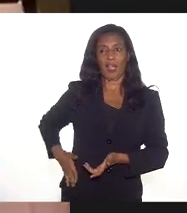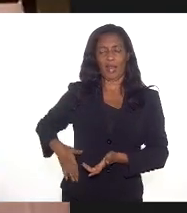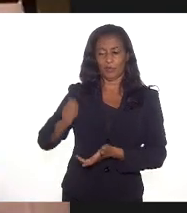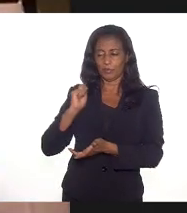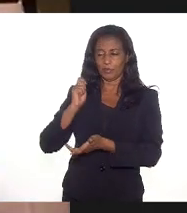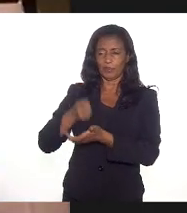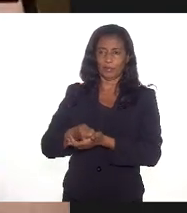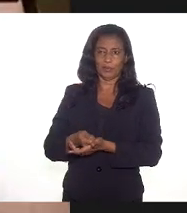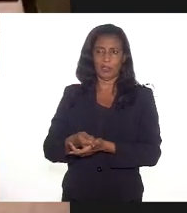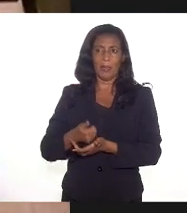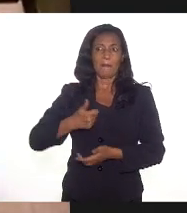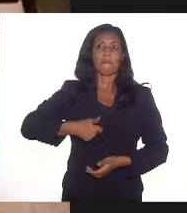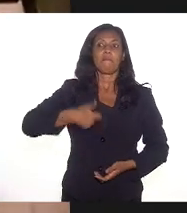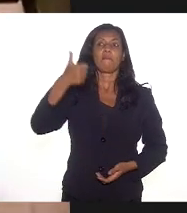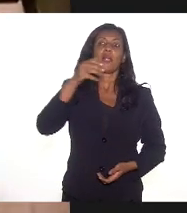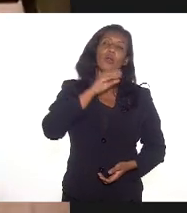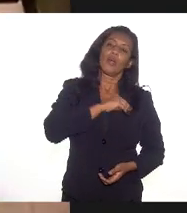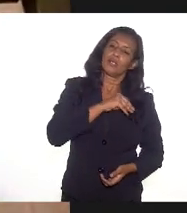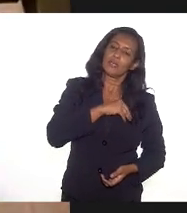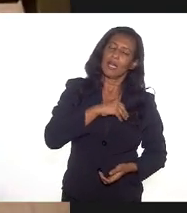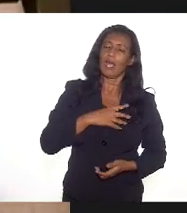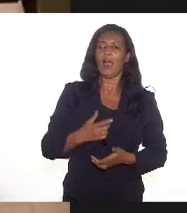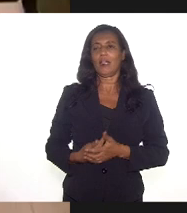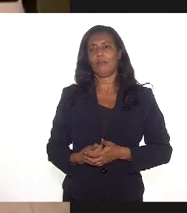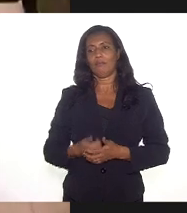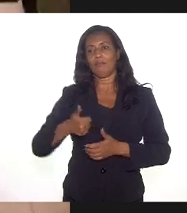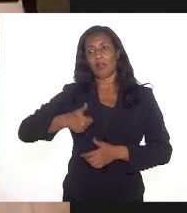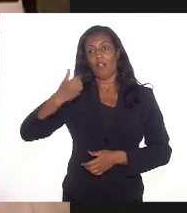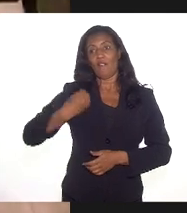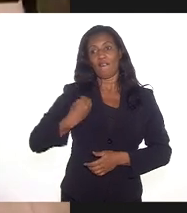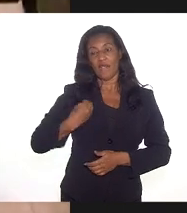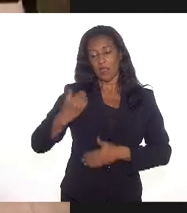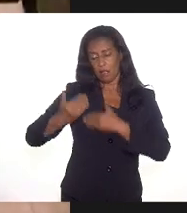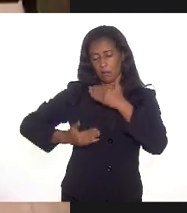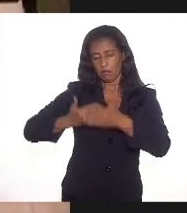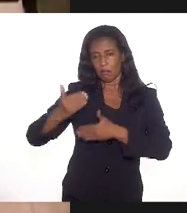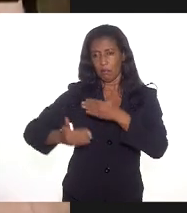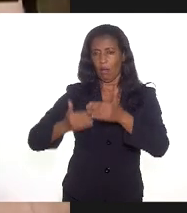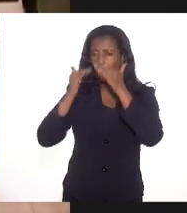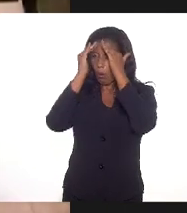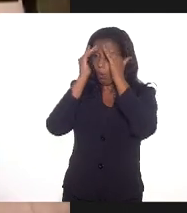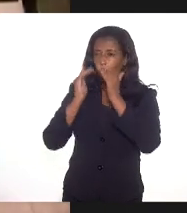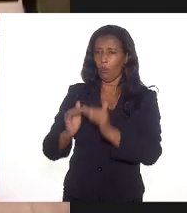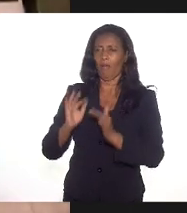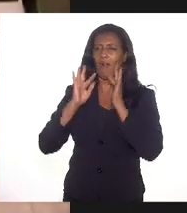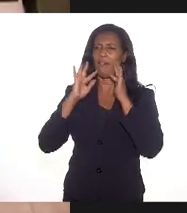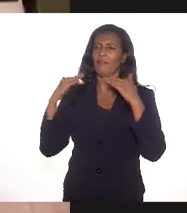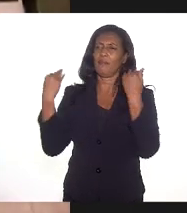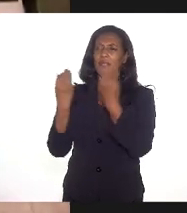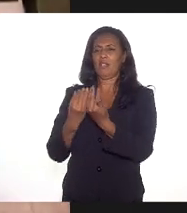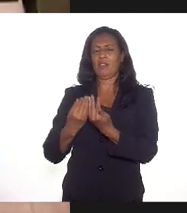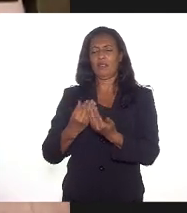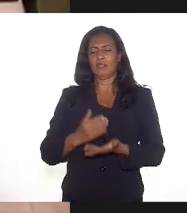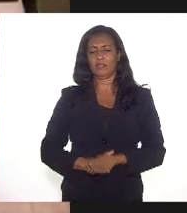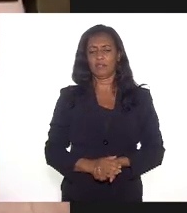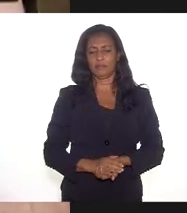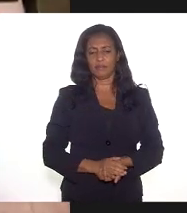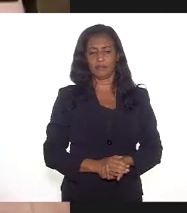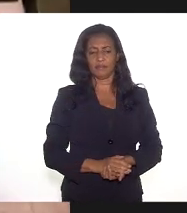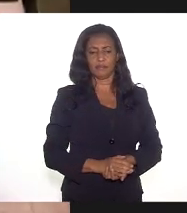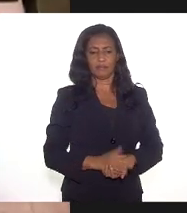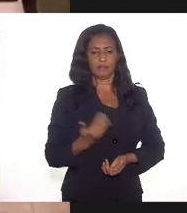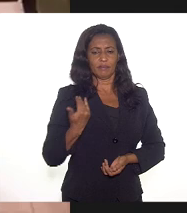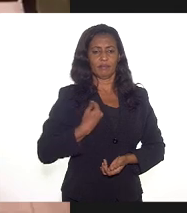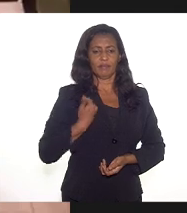melhor salário para a Polícia Militar, melhorar o plano de carreira da Polícia Militar, honrar os familiares,